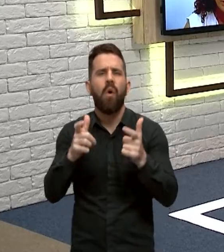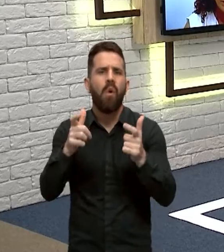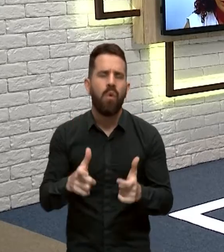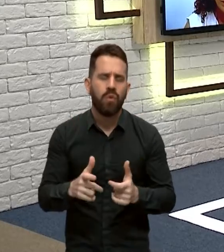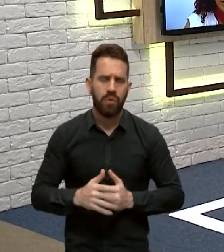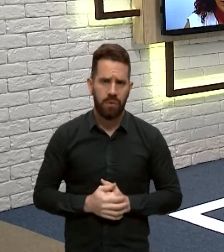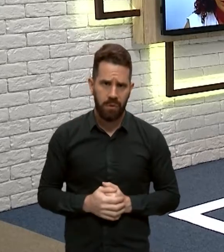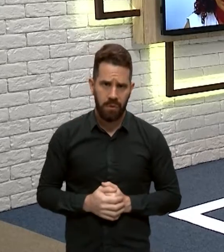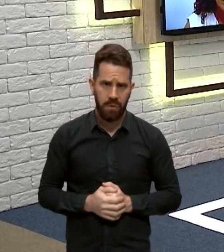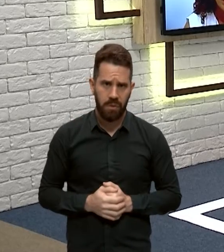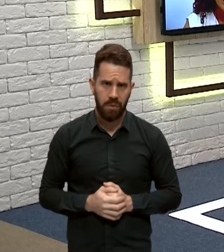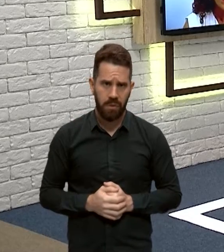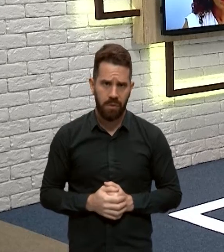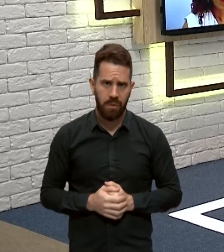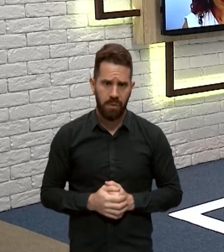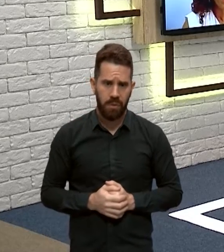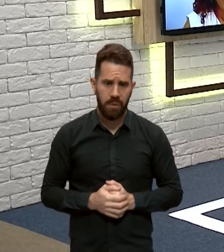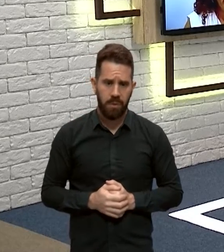quais canais?